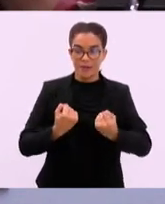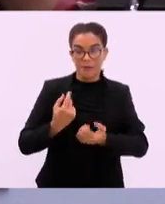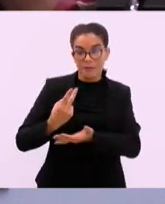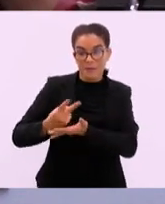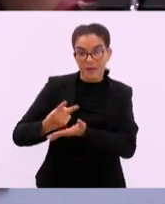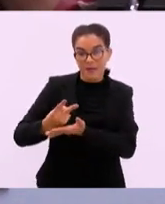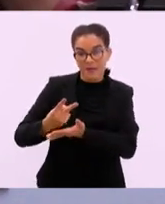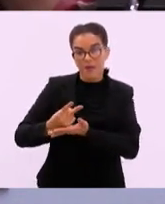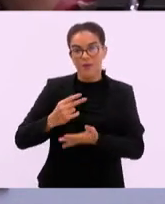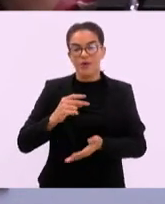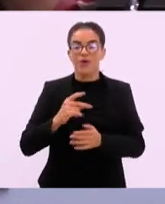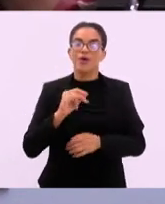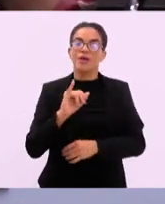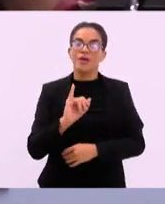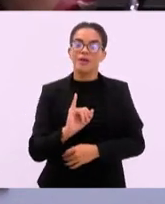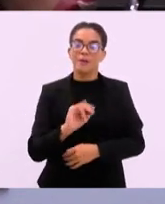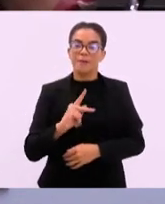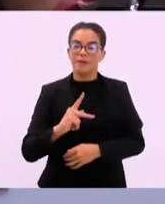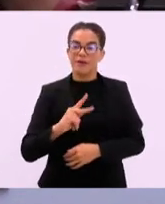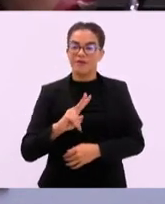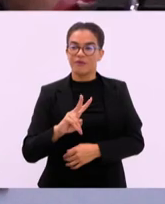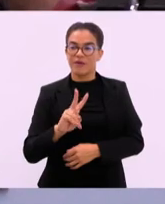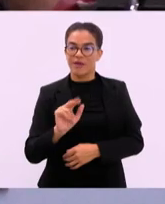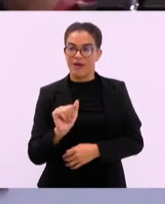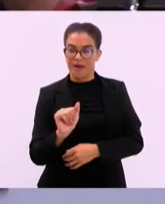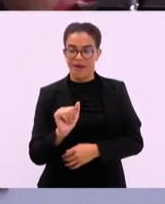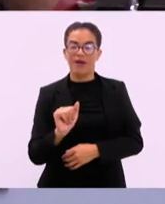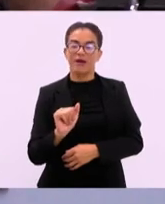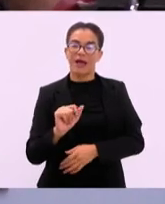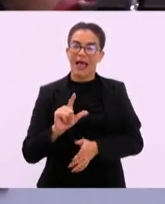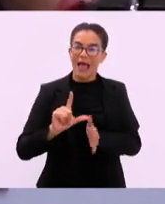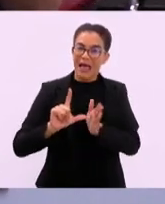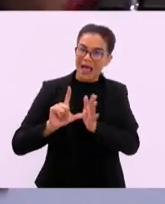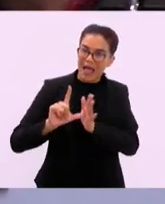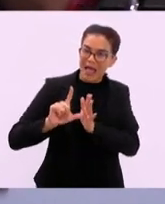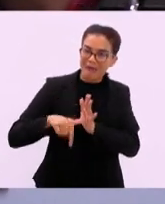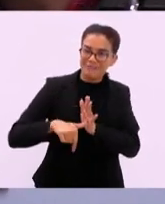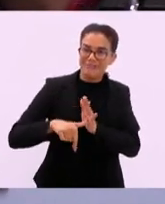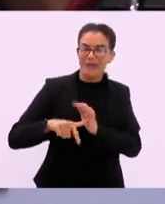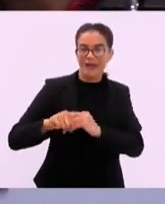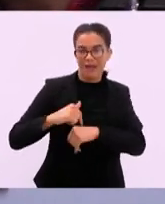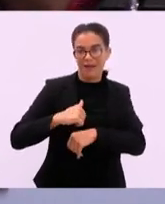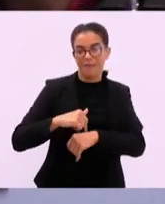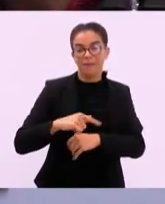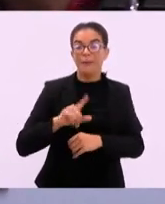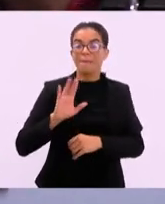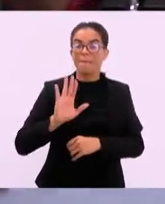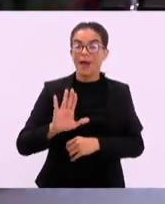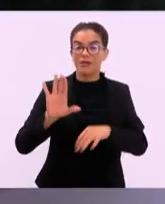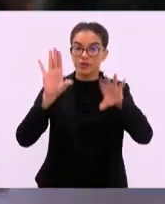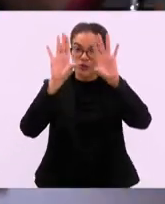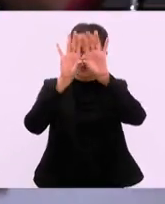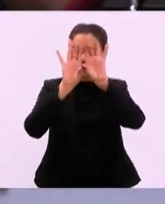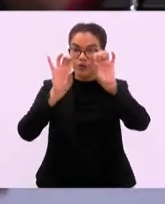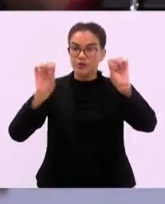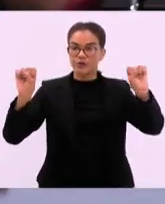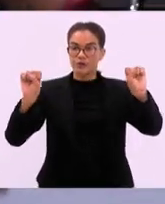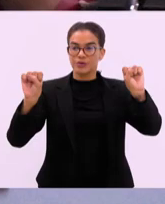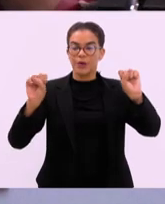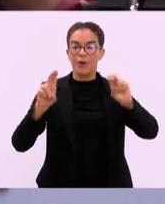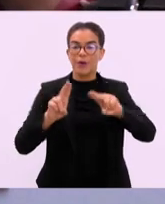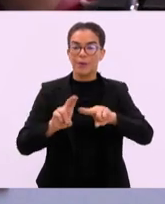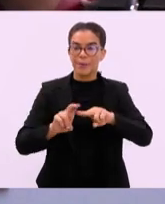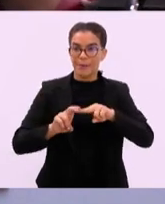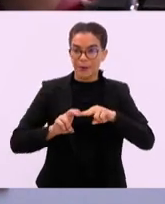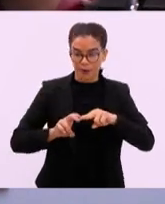IPVA em atraso. Esta lei caiu no Supremo por vício de